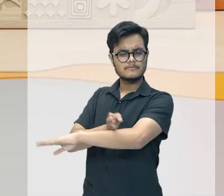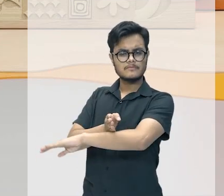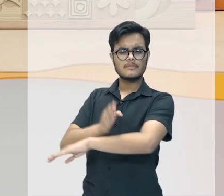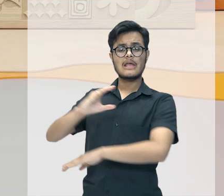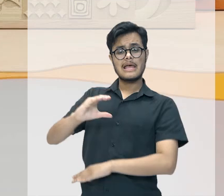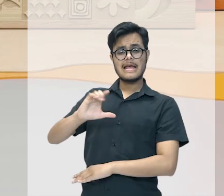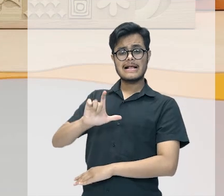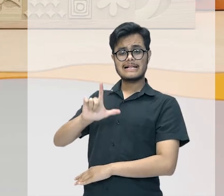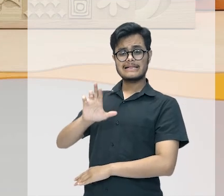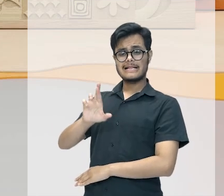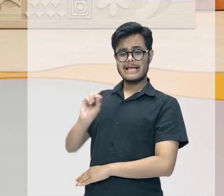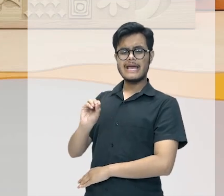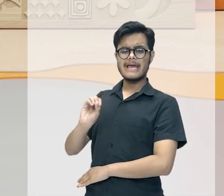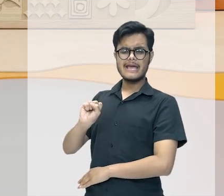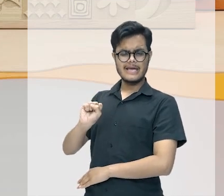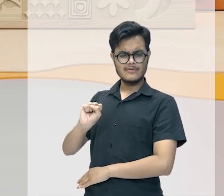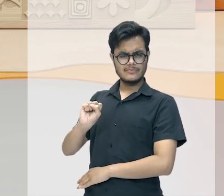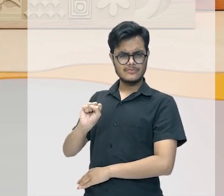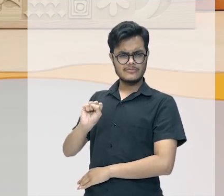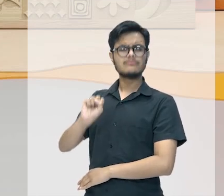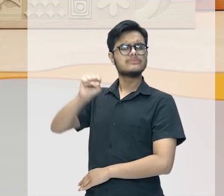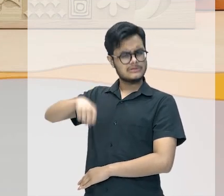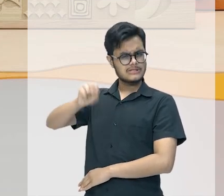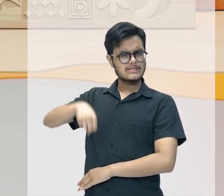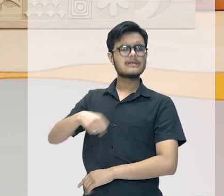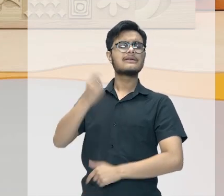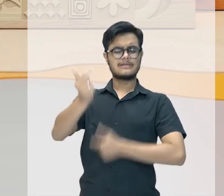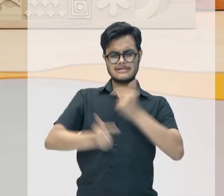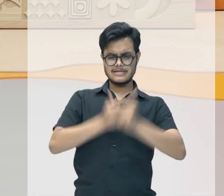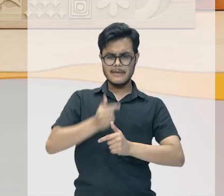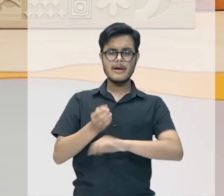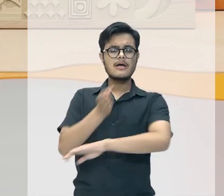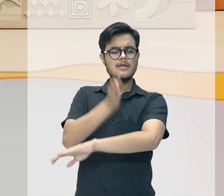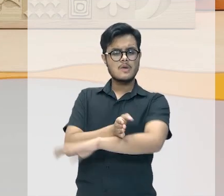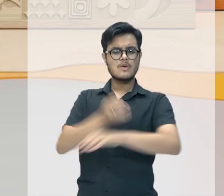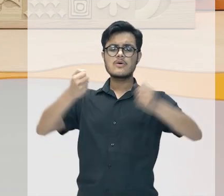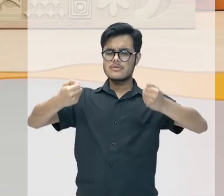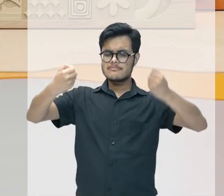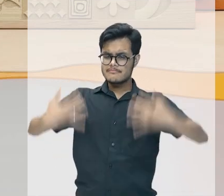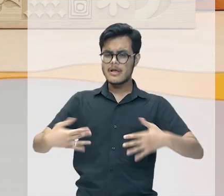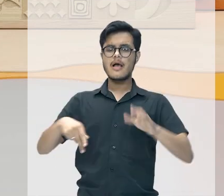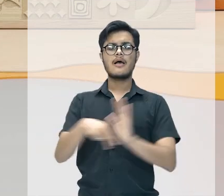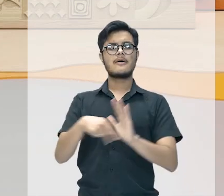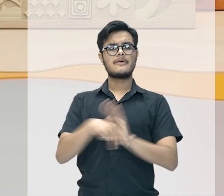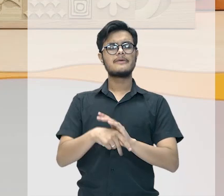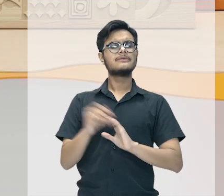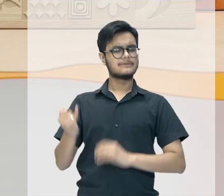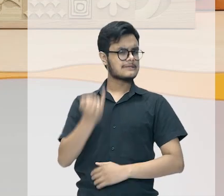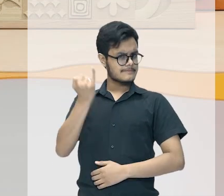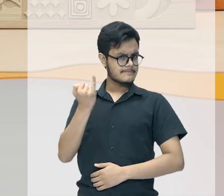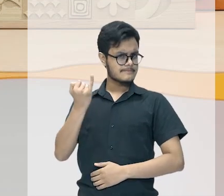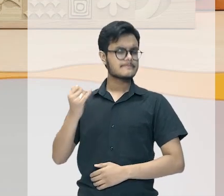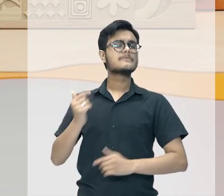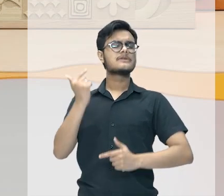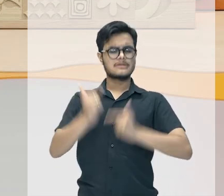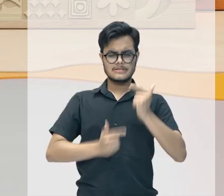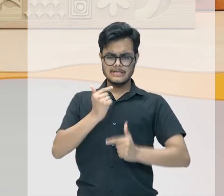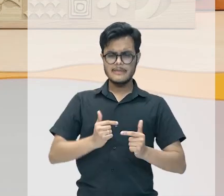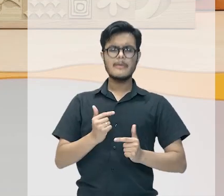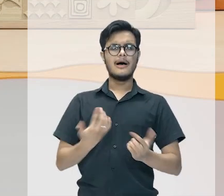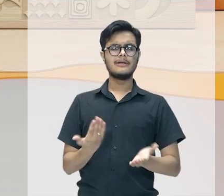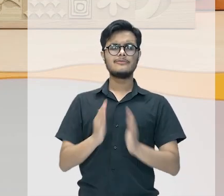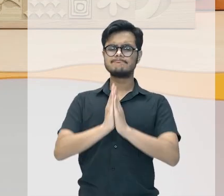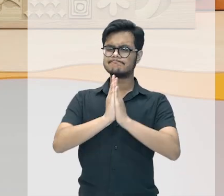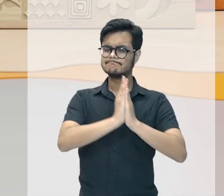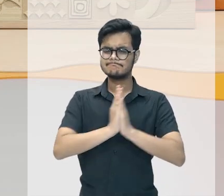forma de trabalho, né, gente? Afinal de contas, quando a gente fala sobre a Idade Média, eles estão ali muito ligados, então, a essa parte da